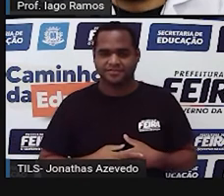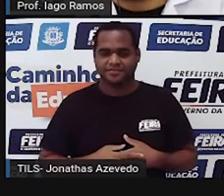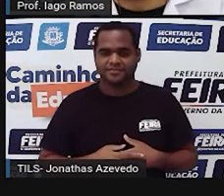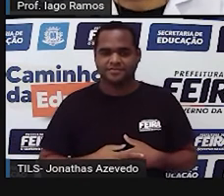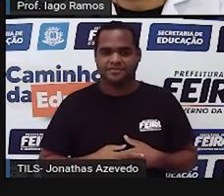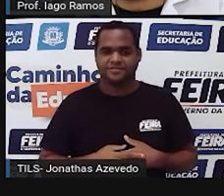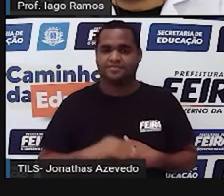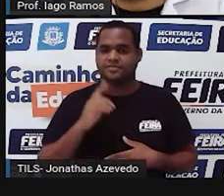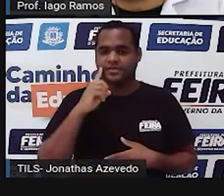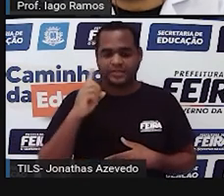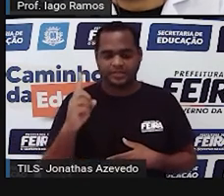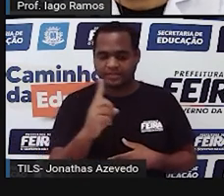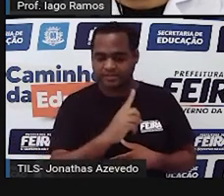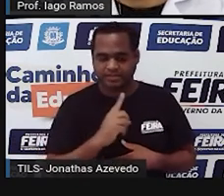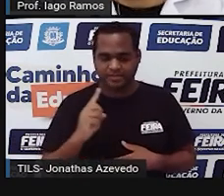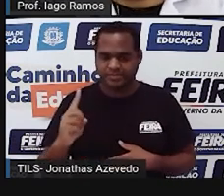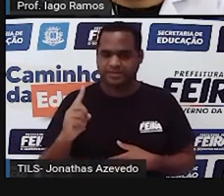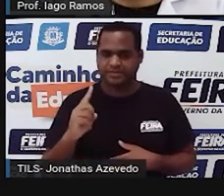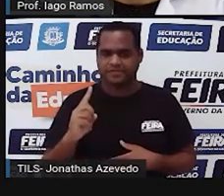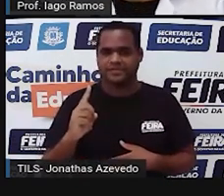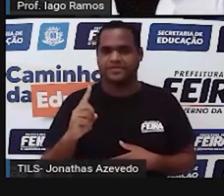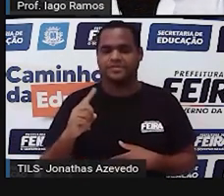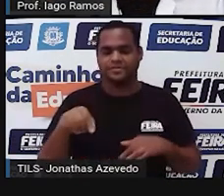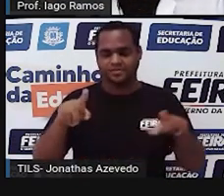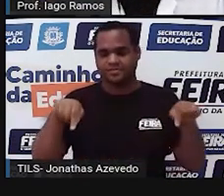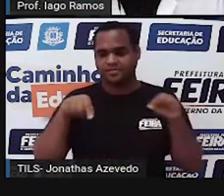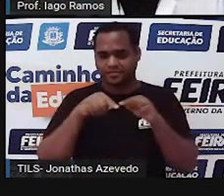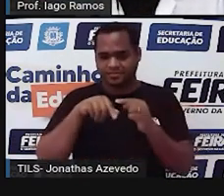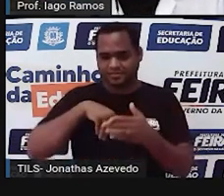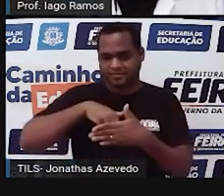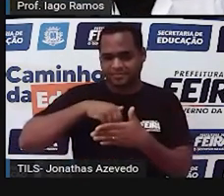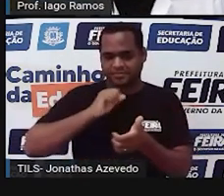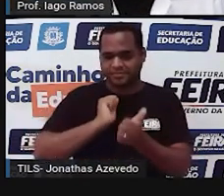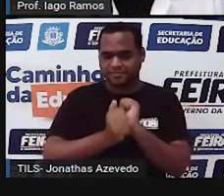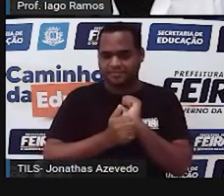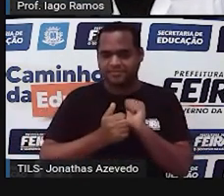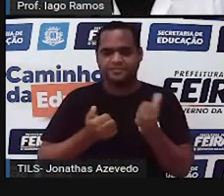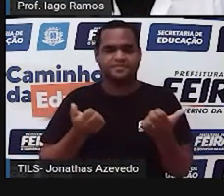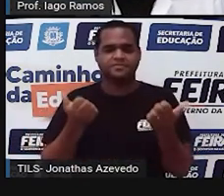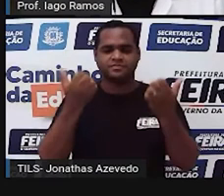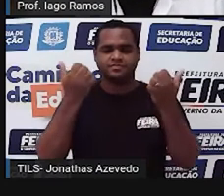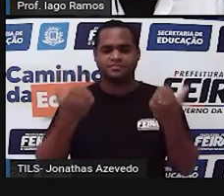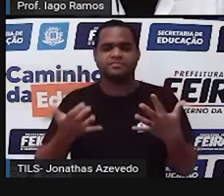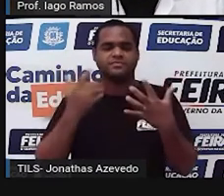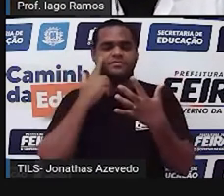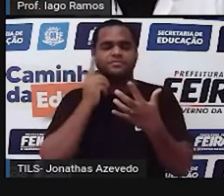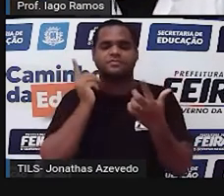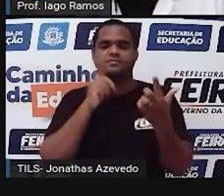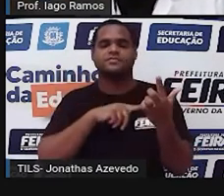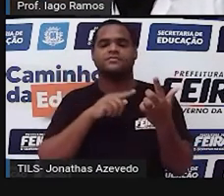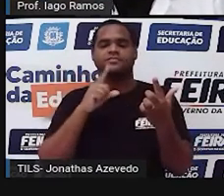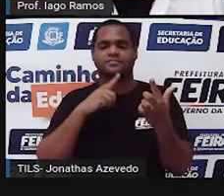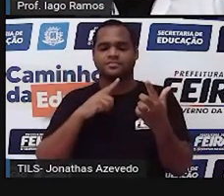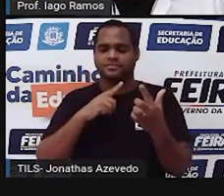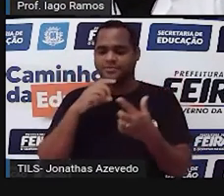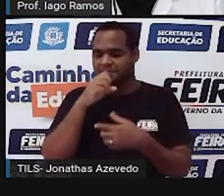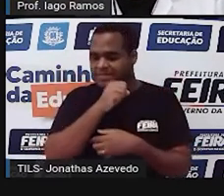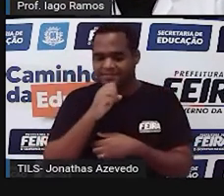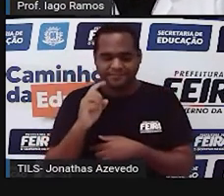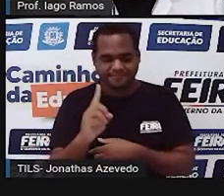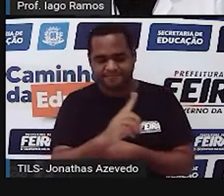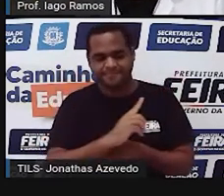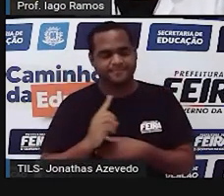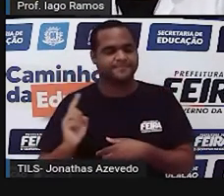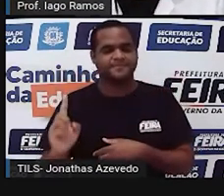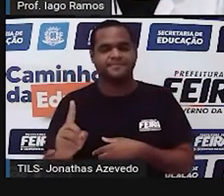contorno do Campo né o movimento que você faz para correr em volta do campo